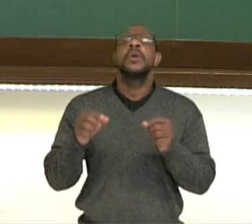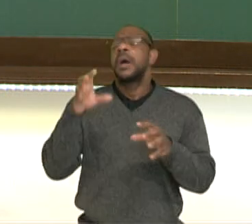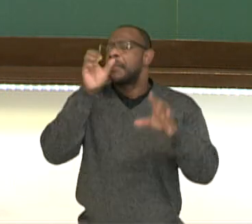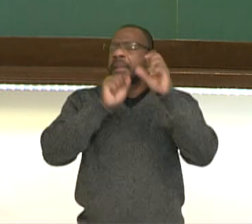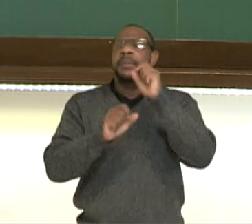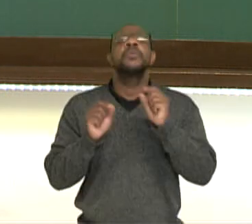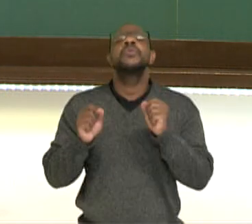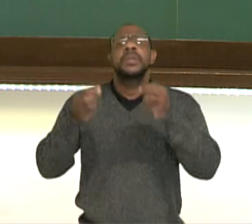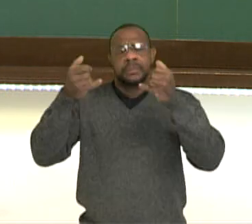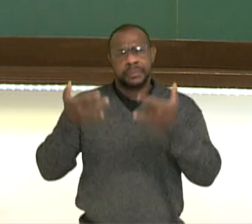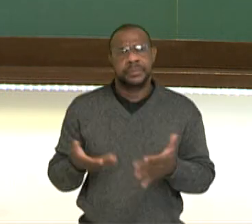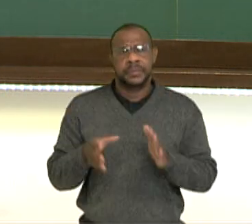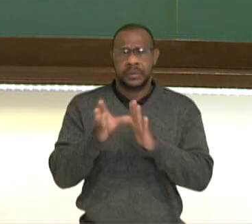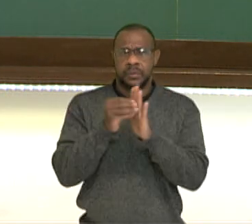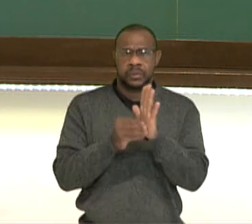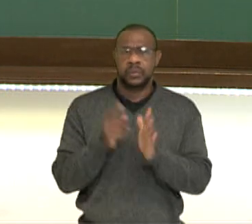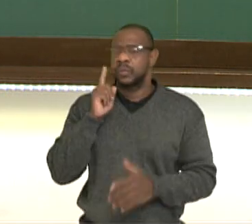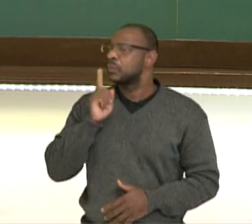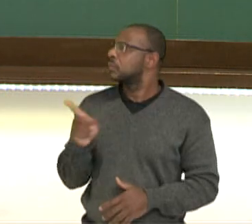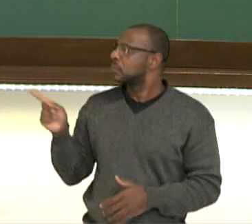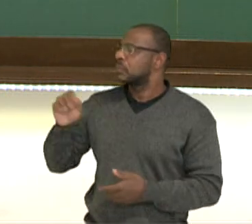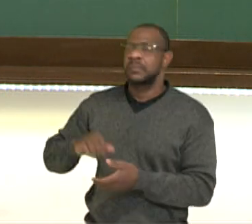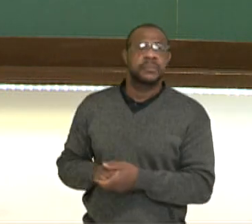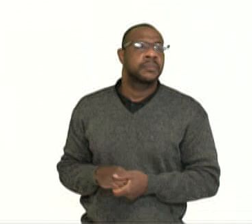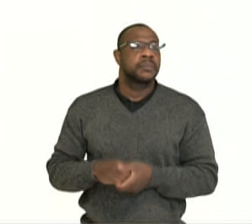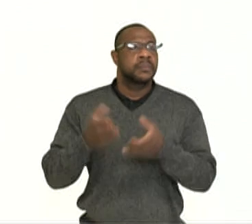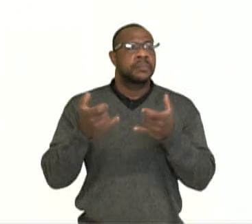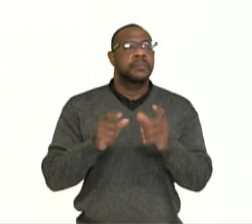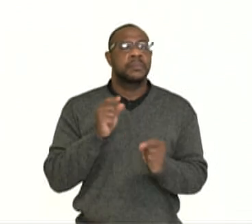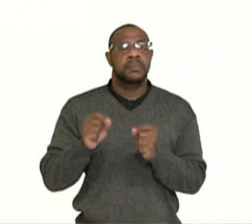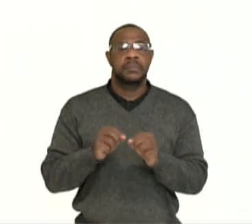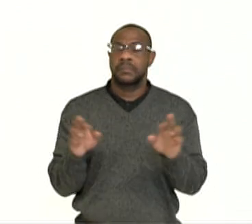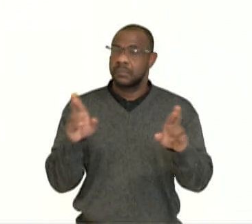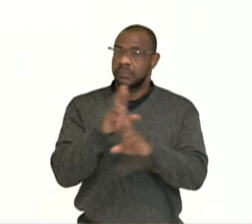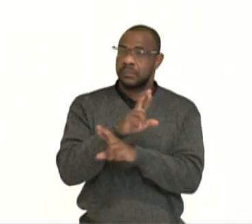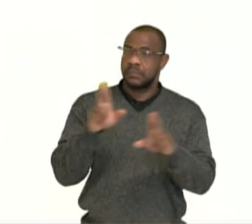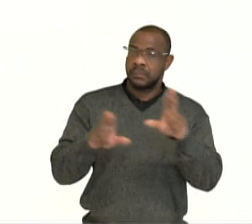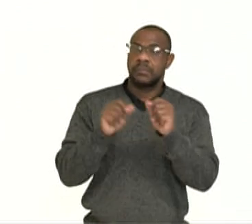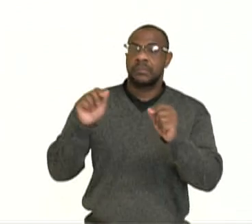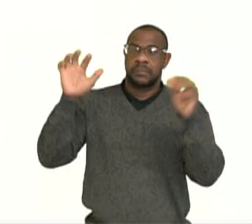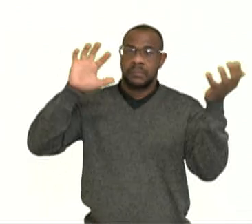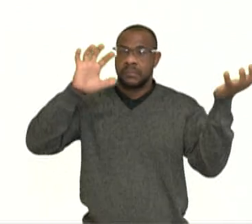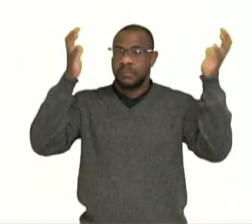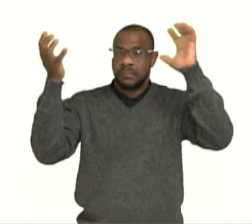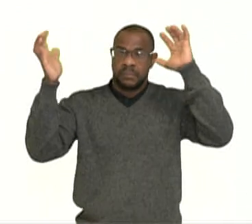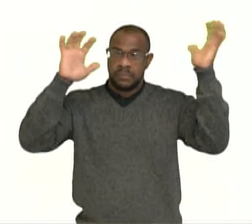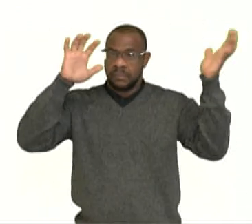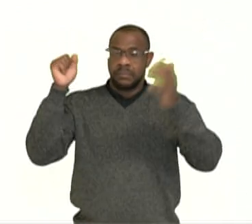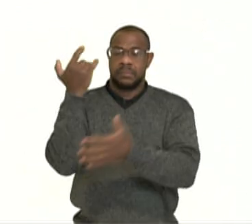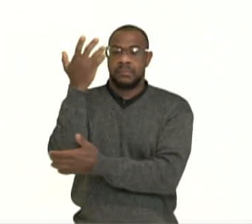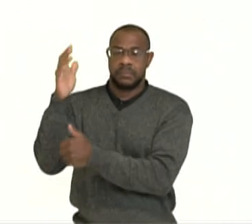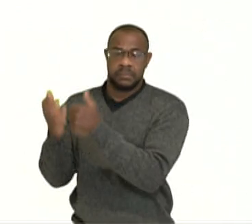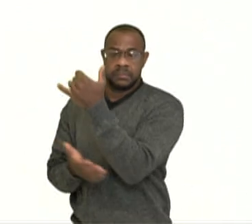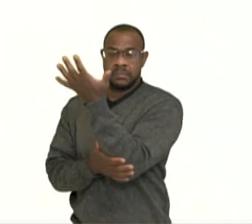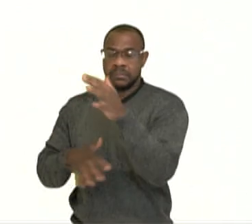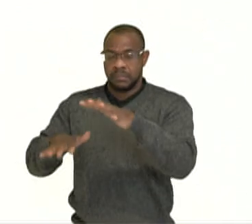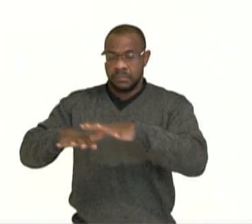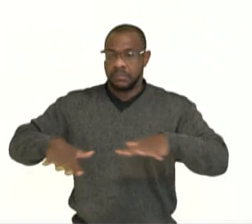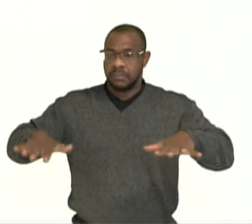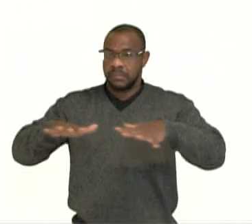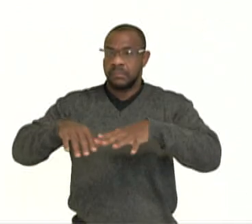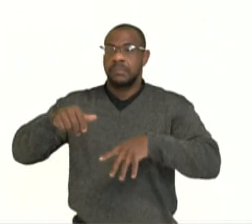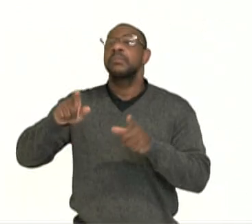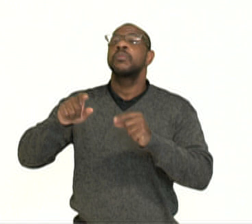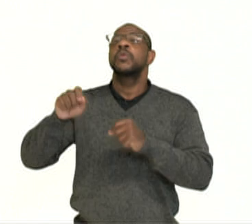tanto aqui, ó? Dá uma olhada na tela, ó. Nós falamos sobre as relações estabelecidas entre o clima e a vegetação do